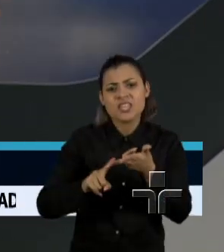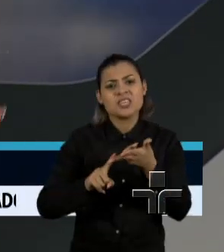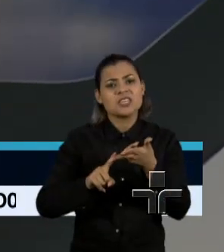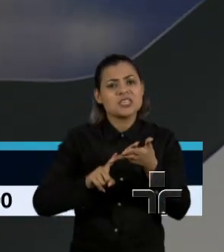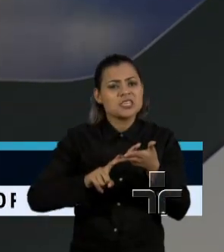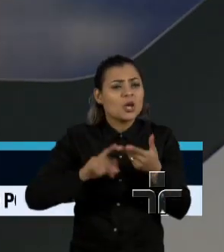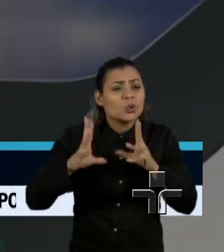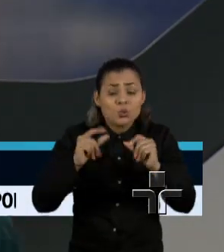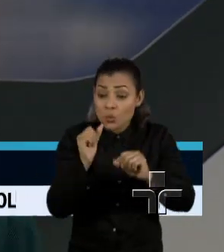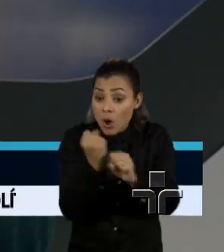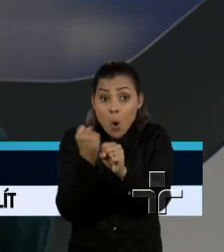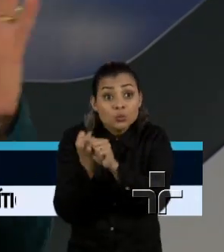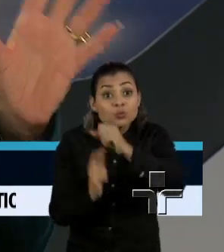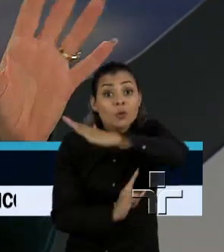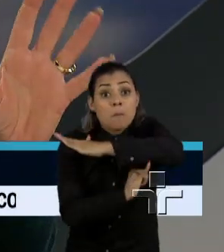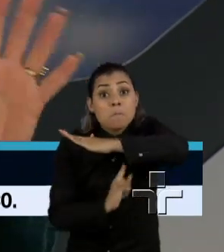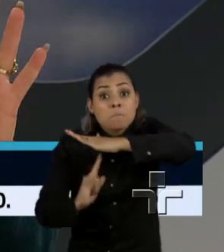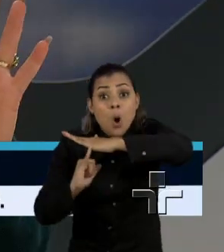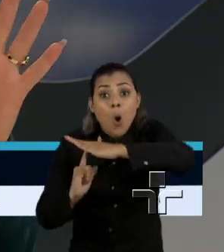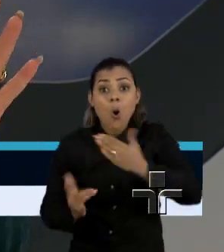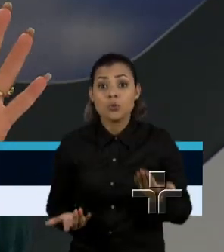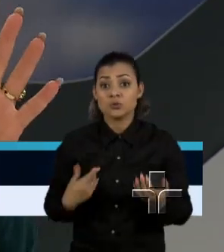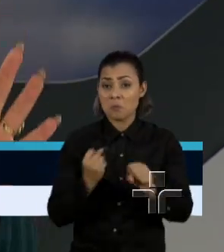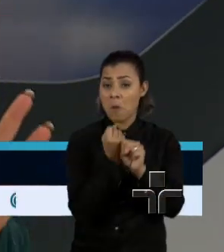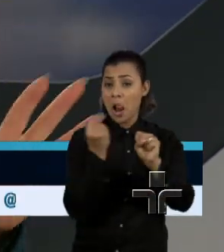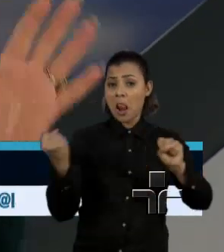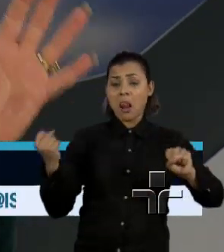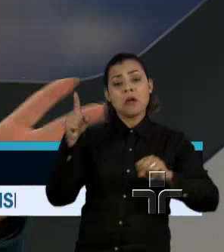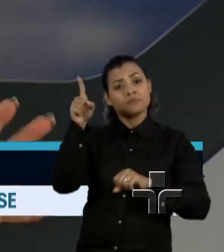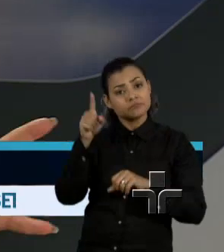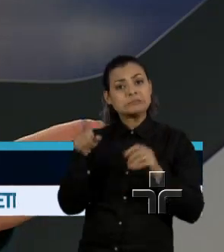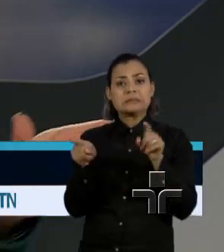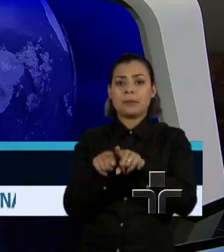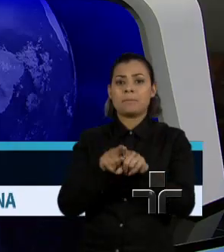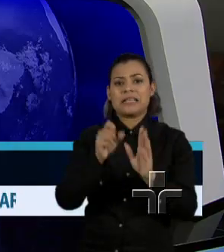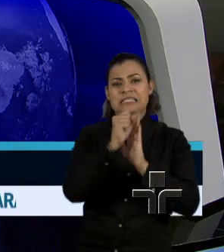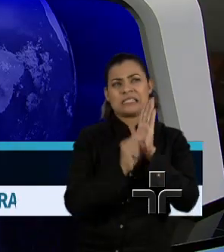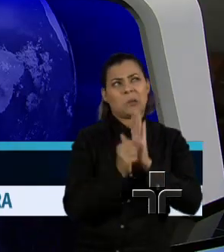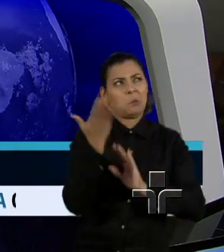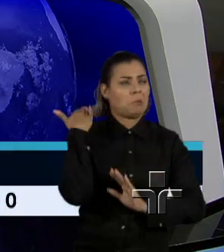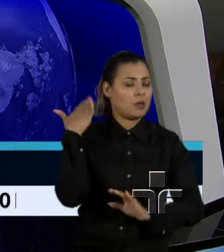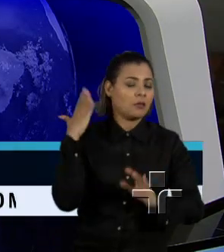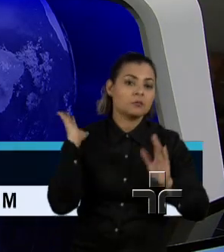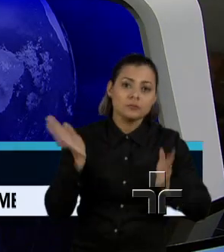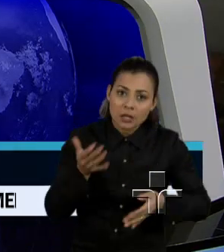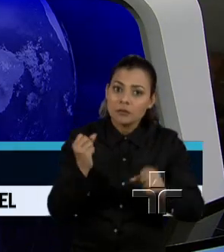construiu pontes, né? Uma grande ponte construída no começo do século passado,